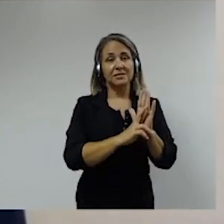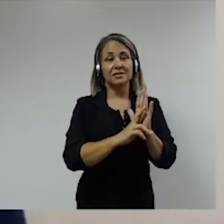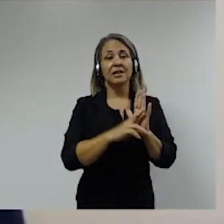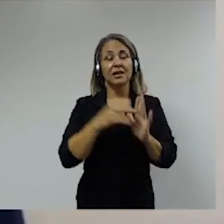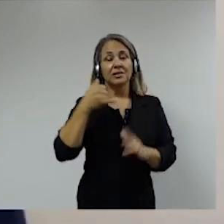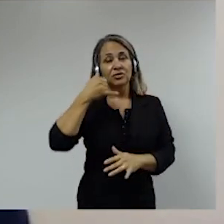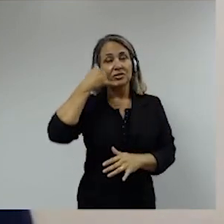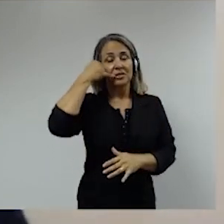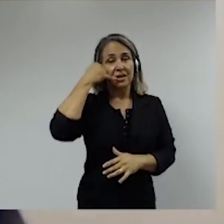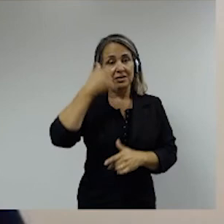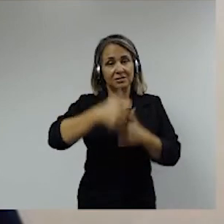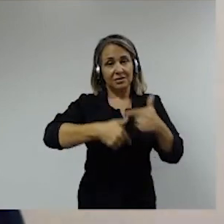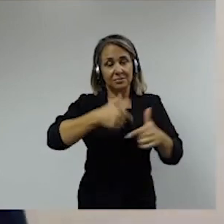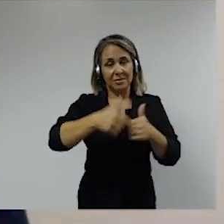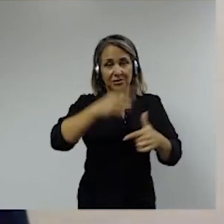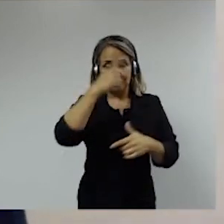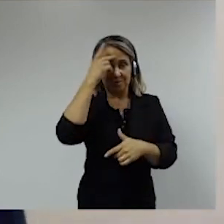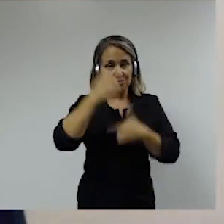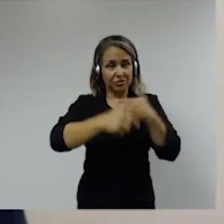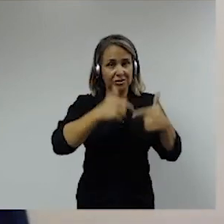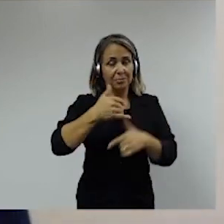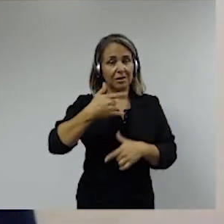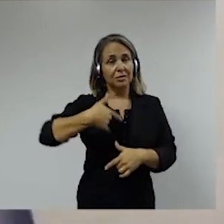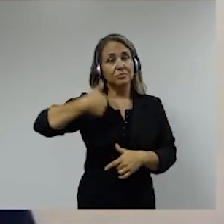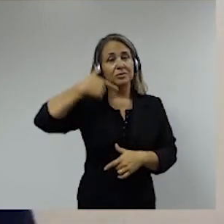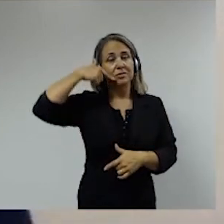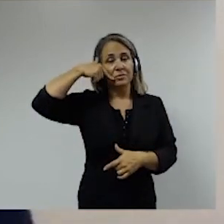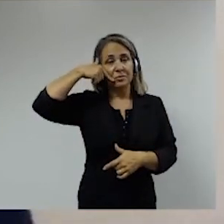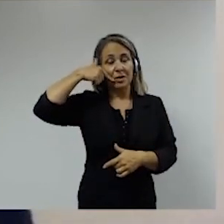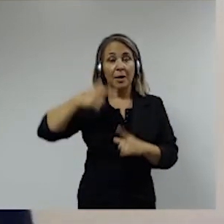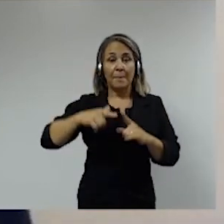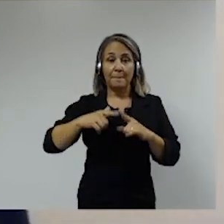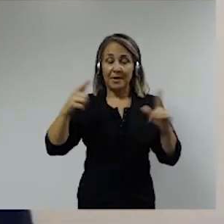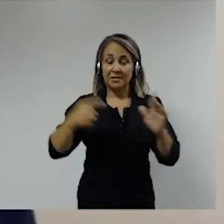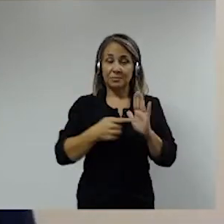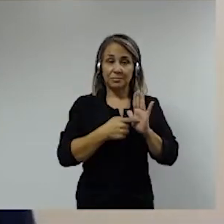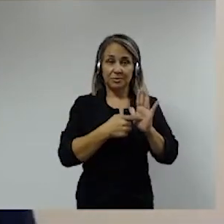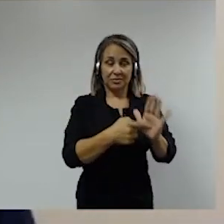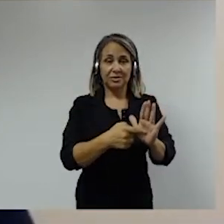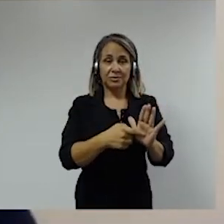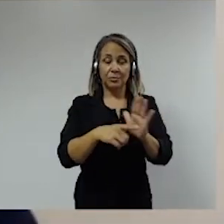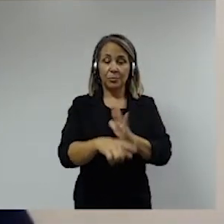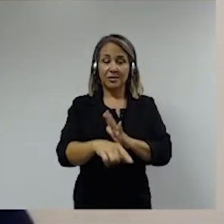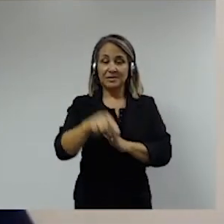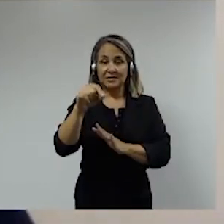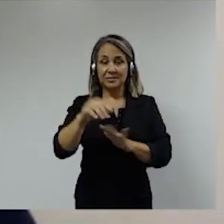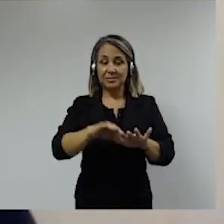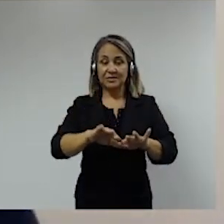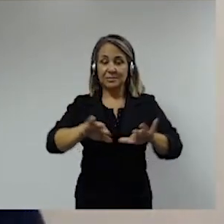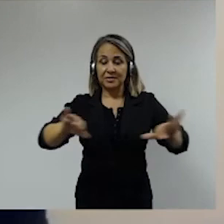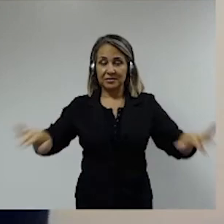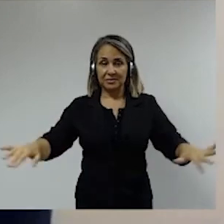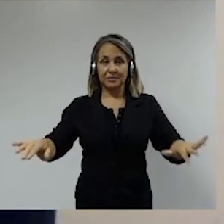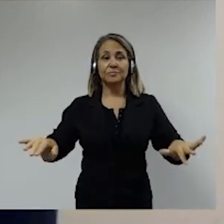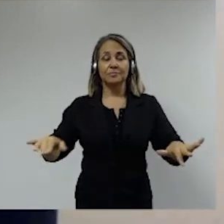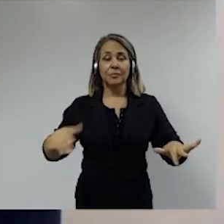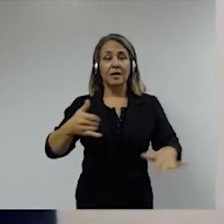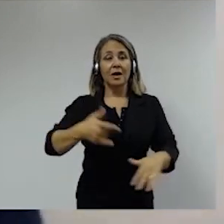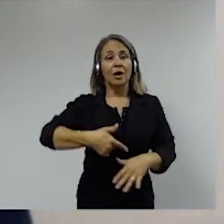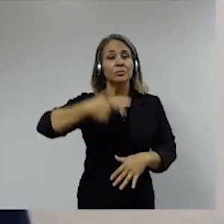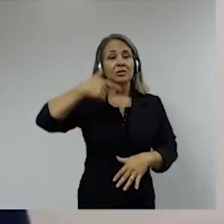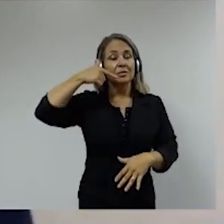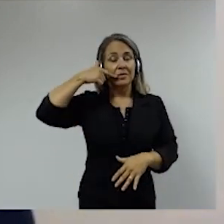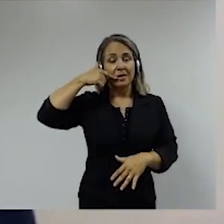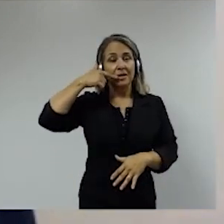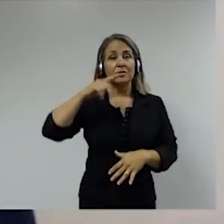teletrabalho, certo? Aos empregados de teletrabalho. Mas o indicativo de distinção entre call center e teletrabalho ou home